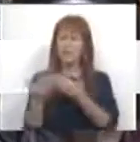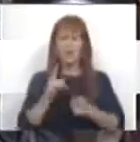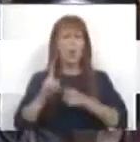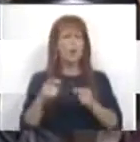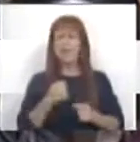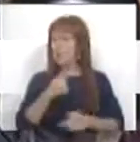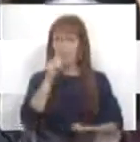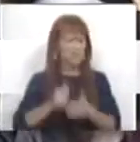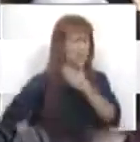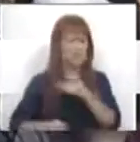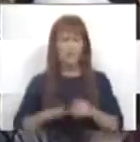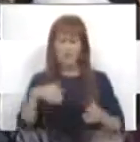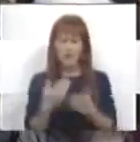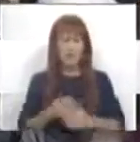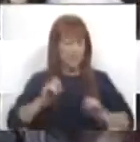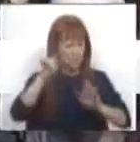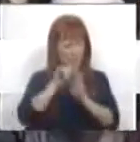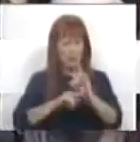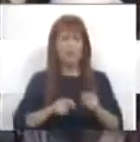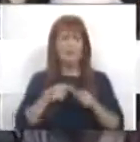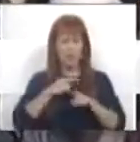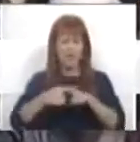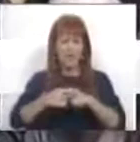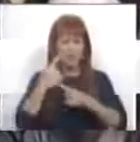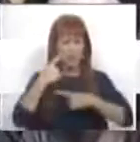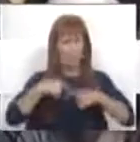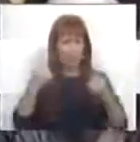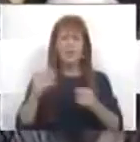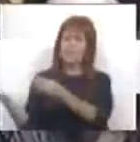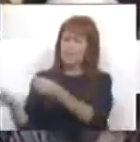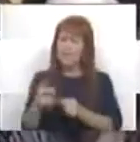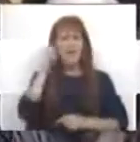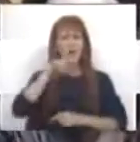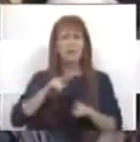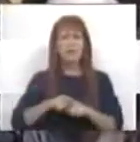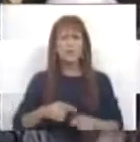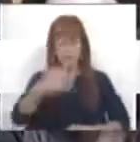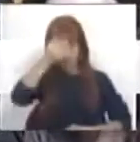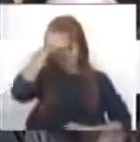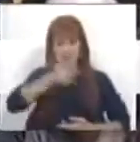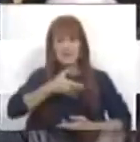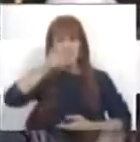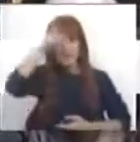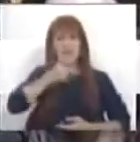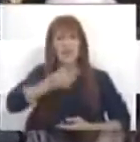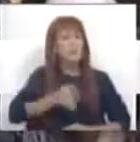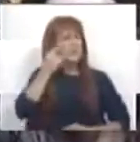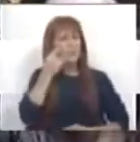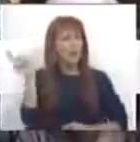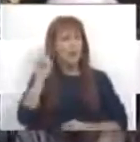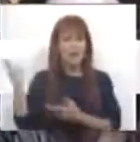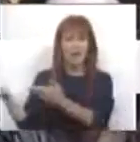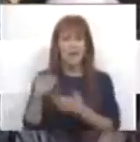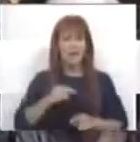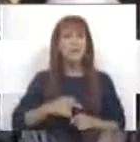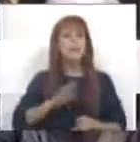aqueles que não desistem de dar primado ao interesse público, de trazer quem é sábio e não quem é esperto, de